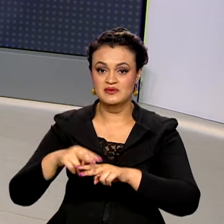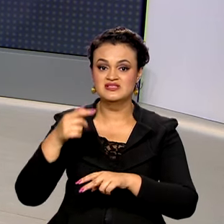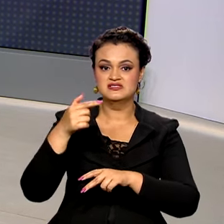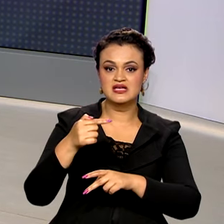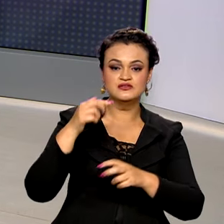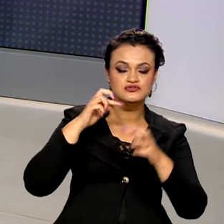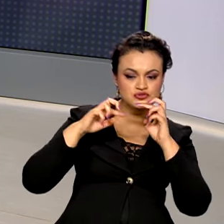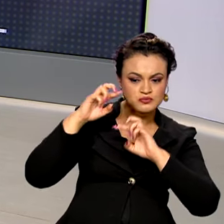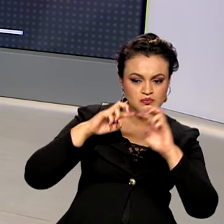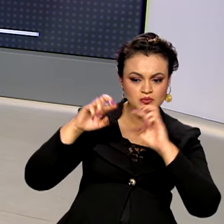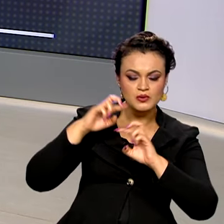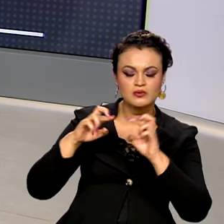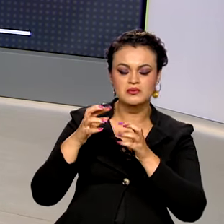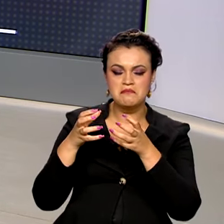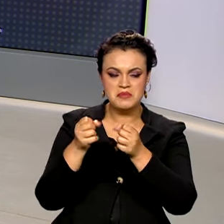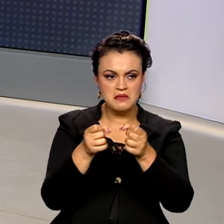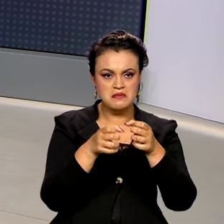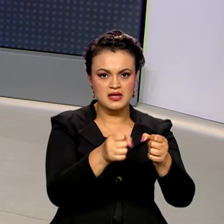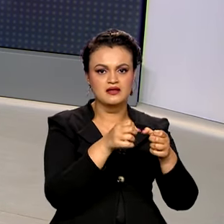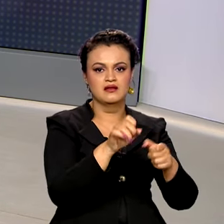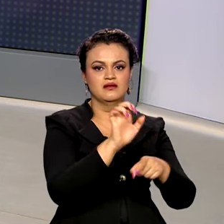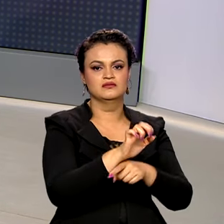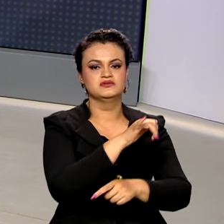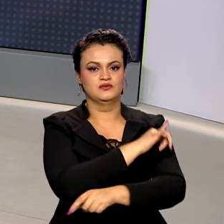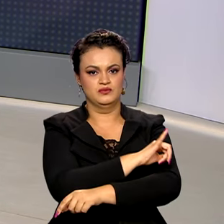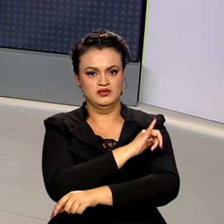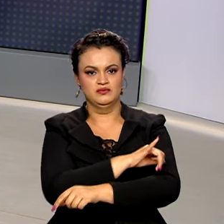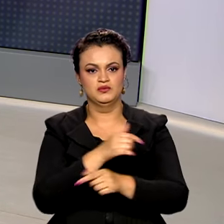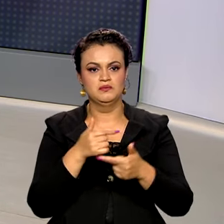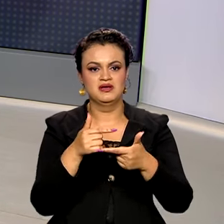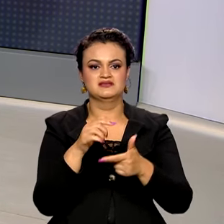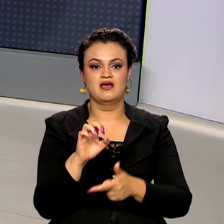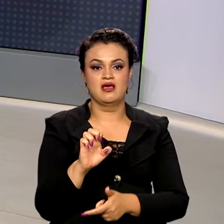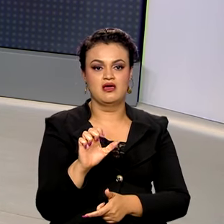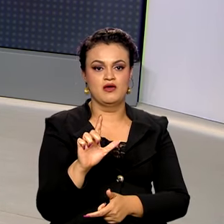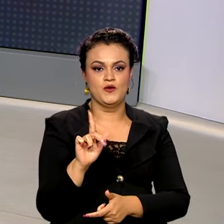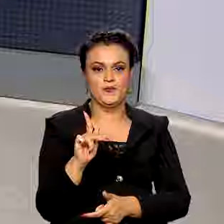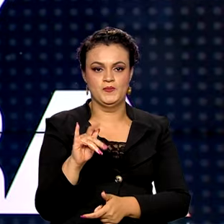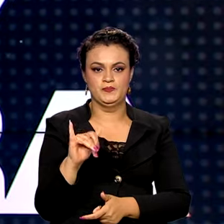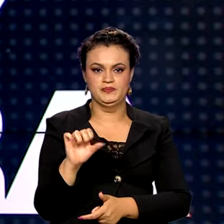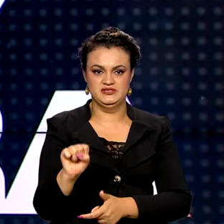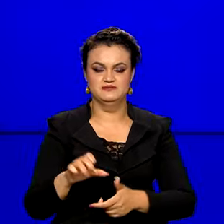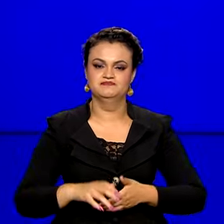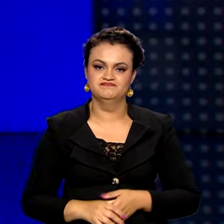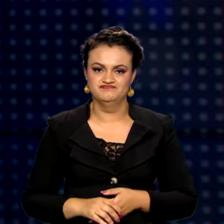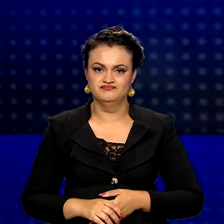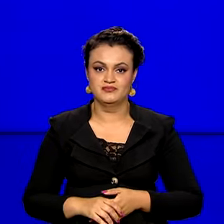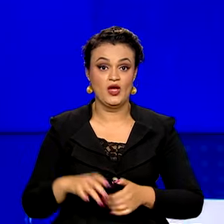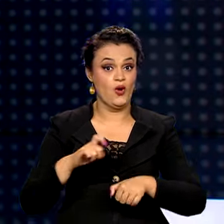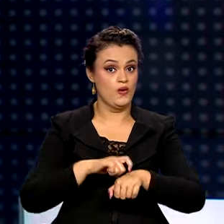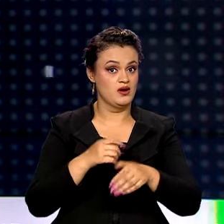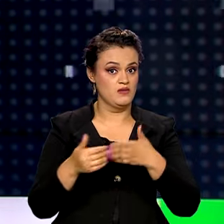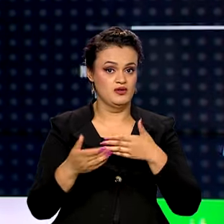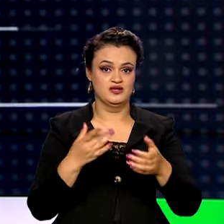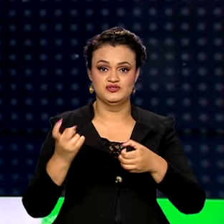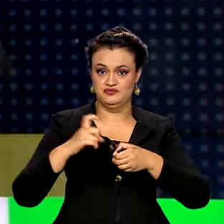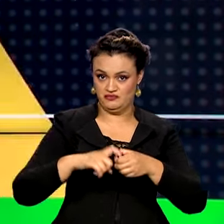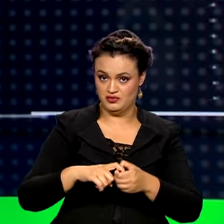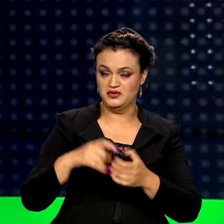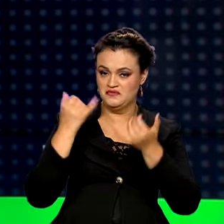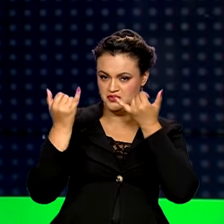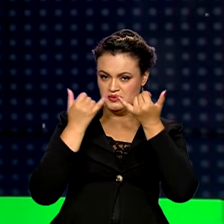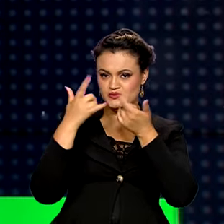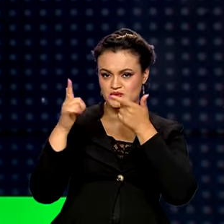7 de busca e apreensão no Rio de Janeiro pela Operação Elpis. Voltamos a qualquer momento com